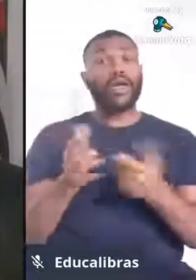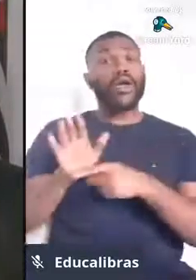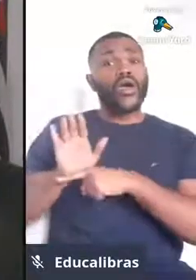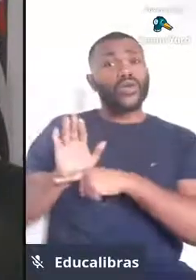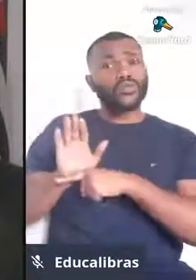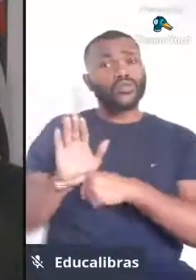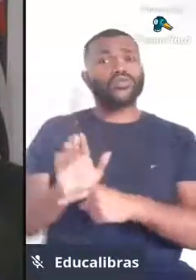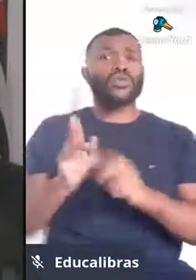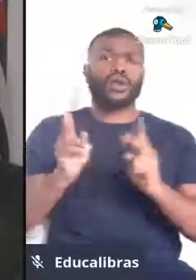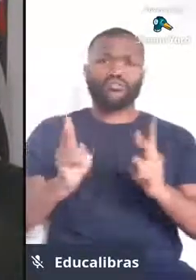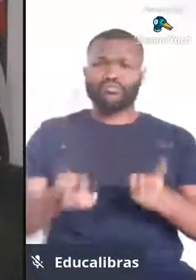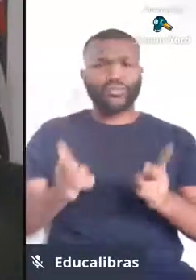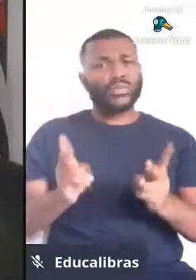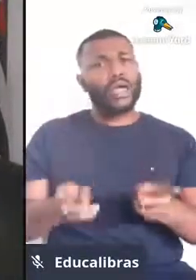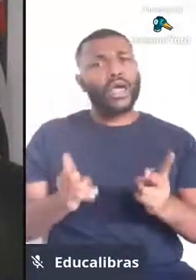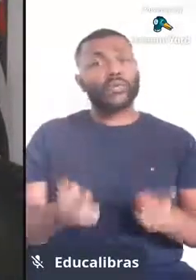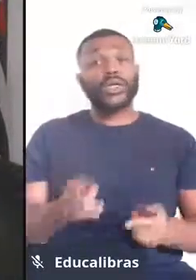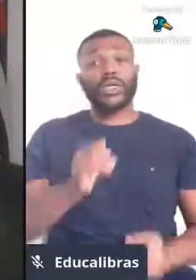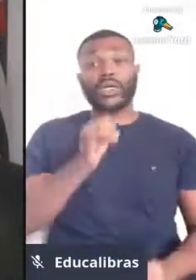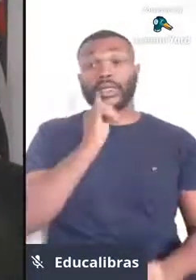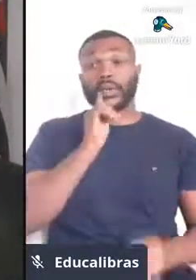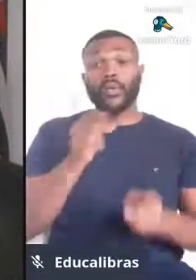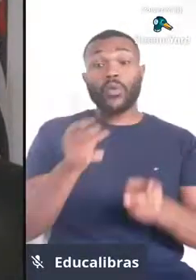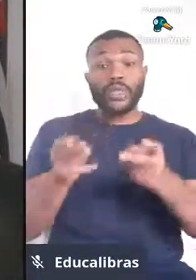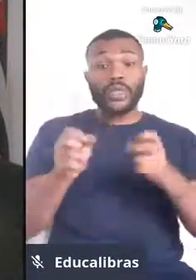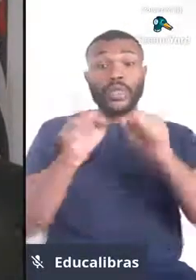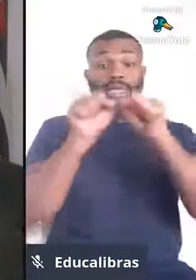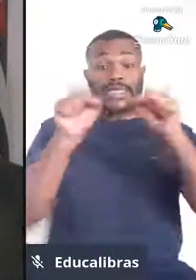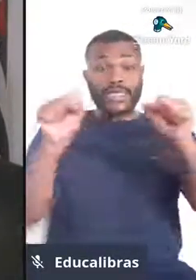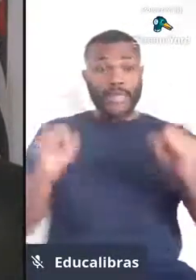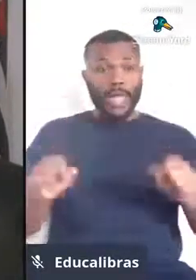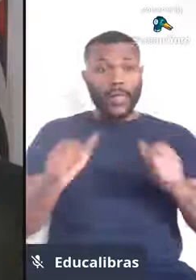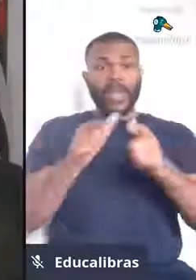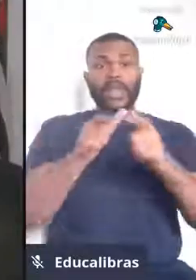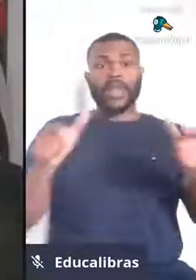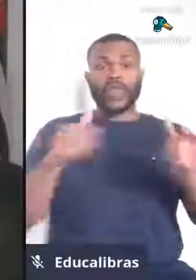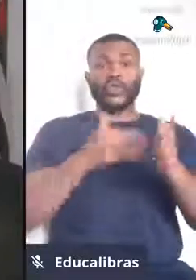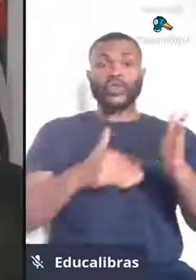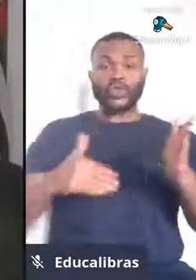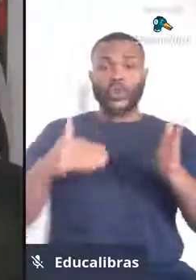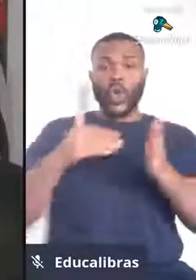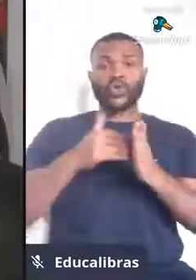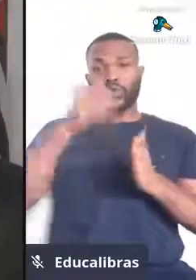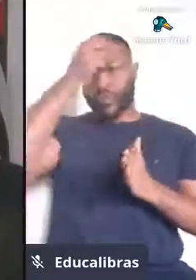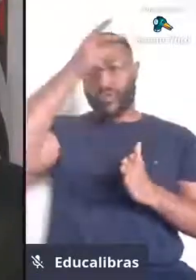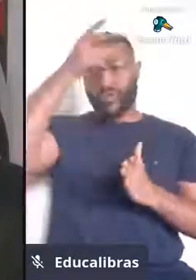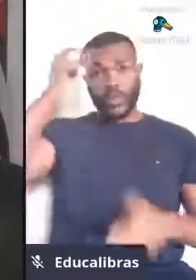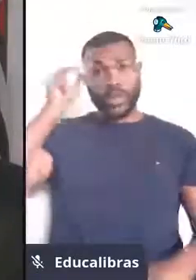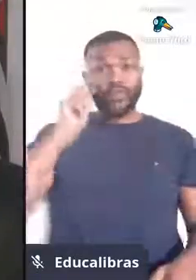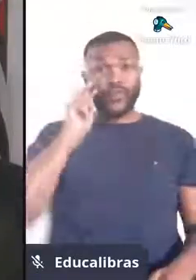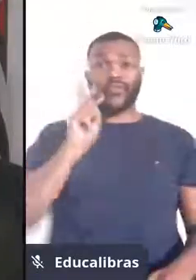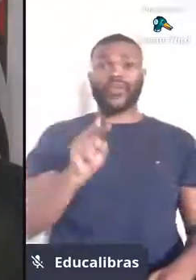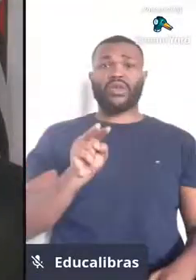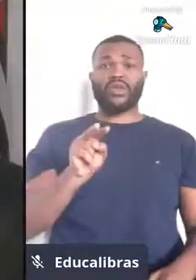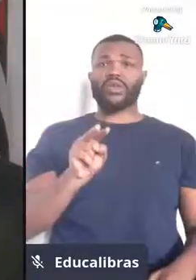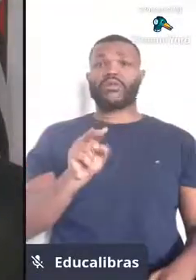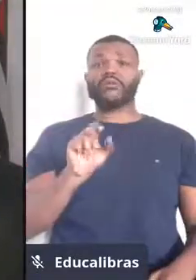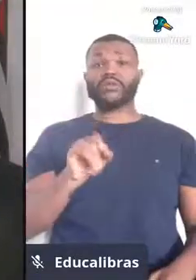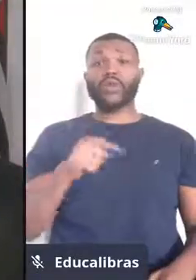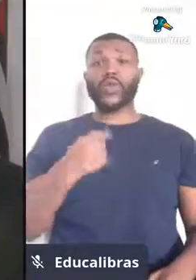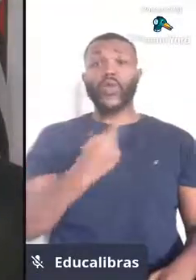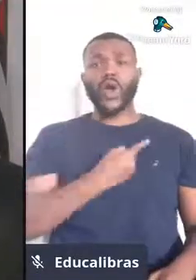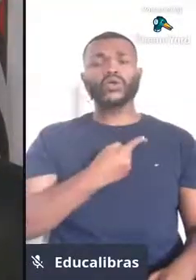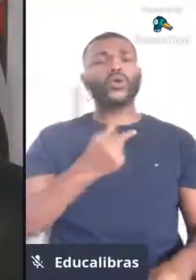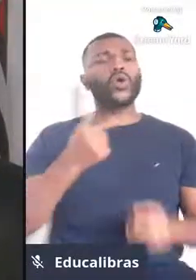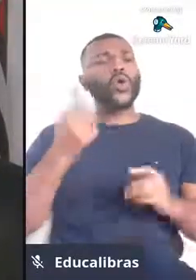enfim. Só que quem está enxergando o sistema macro é a prefeitura hoje. Então, quando a gente consegue entender o que está indo para onde,